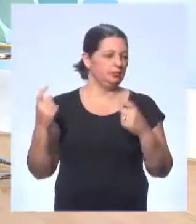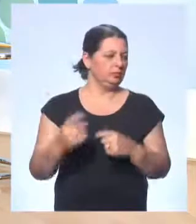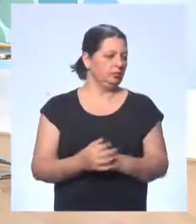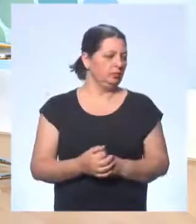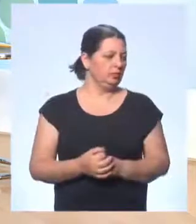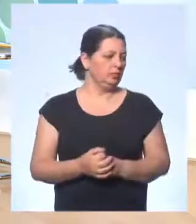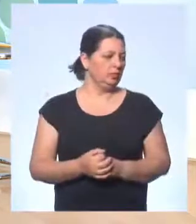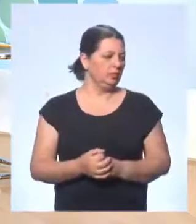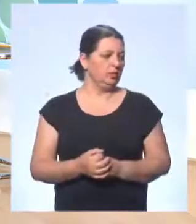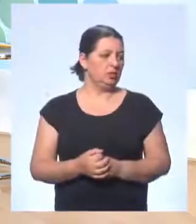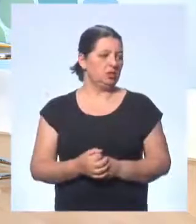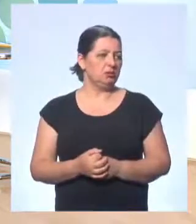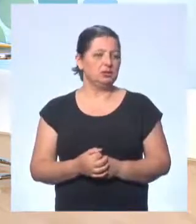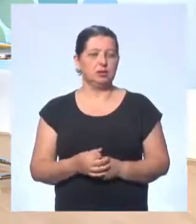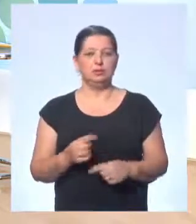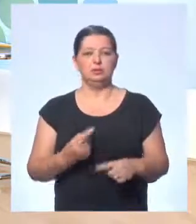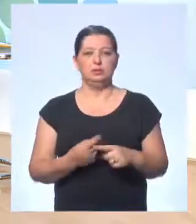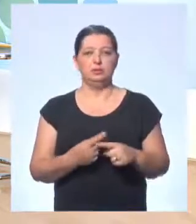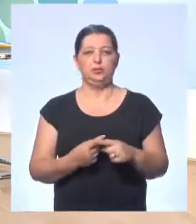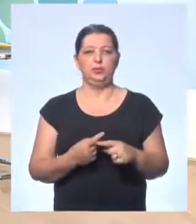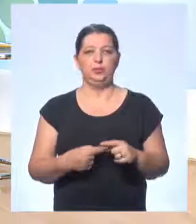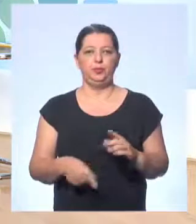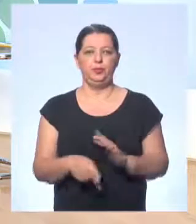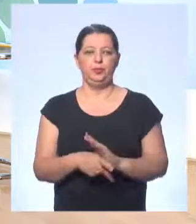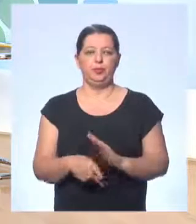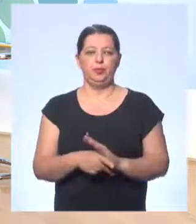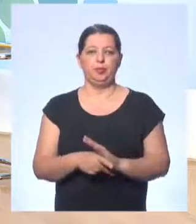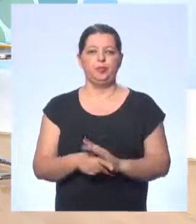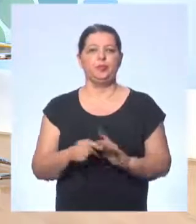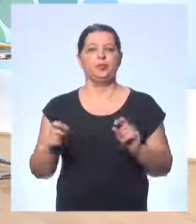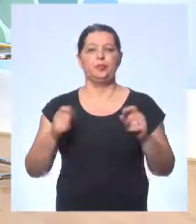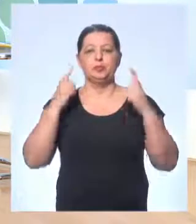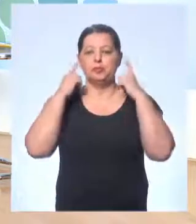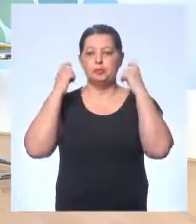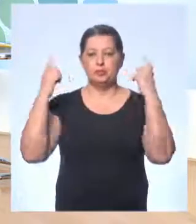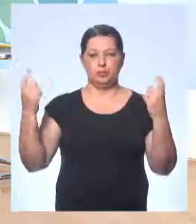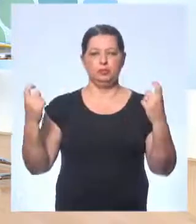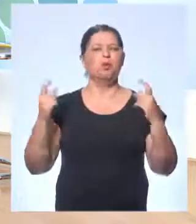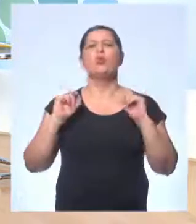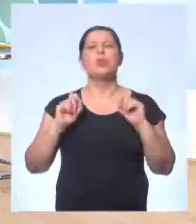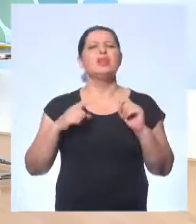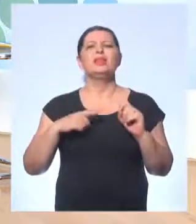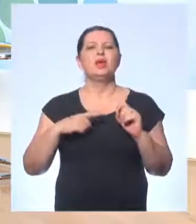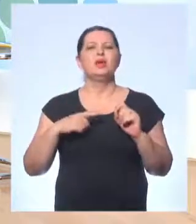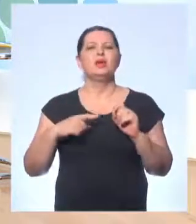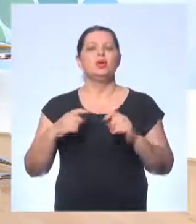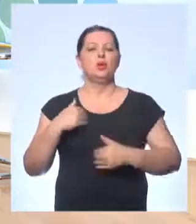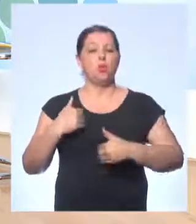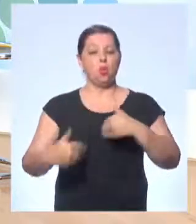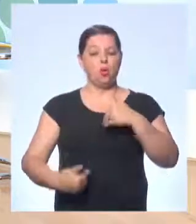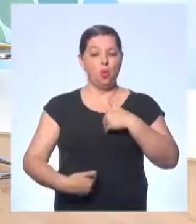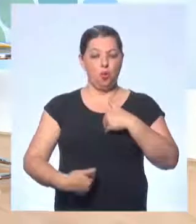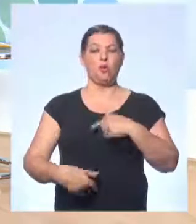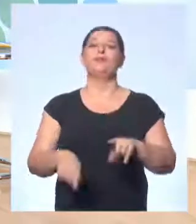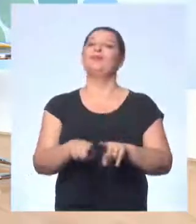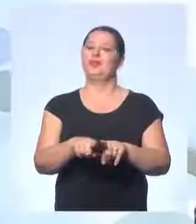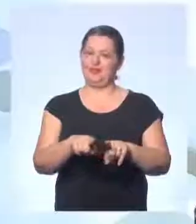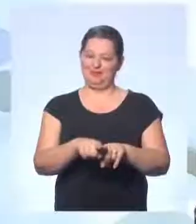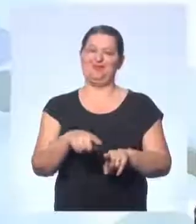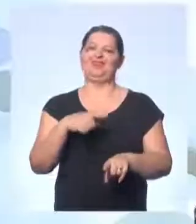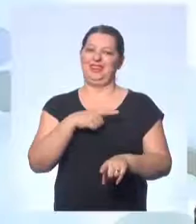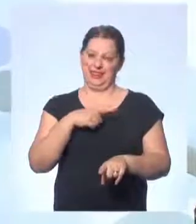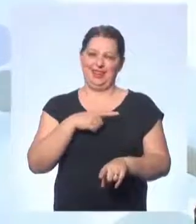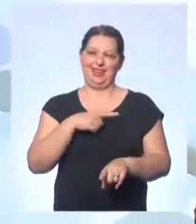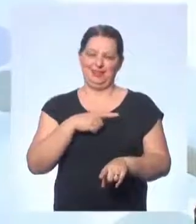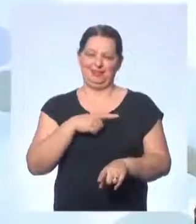falando. E o ritmo, ele convida o ruído. O ritmo, ele... E o que tem ruído também? O corpo, né? Sim. A gente estava falando do